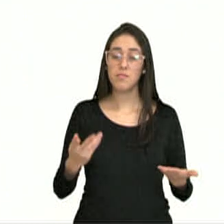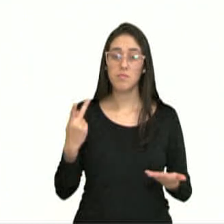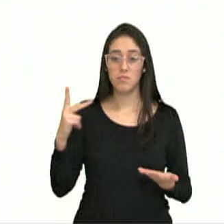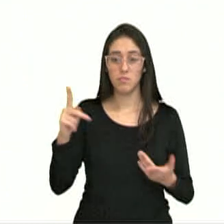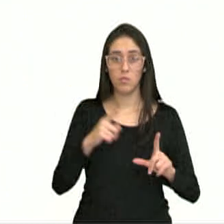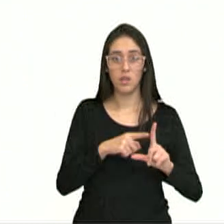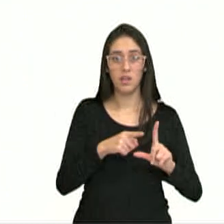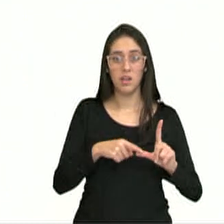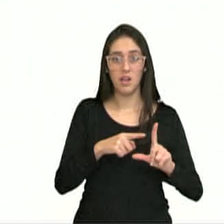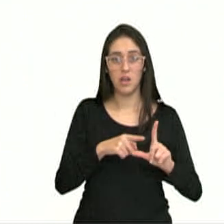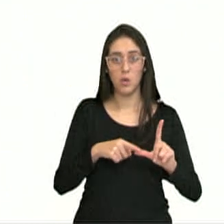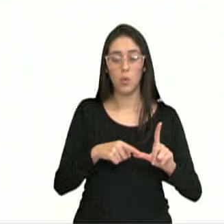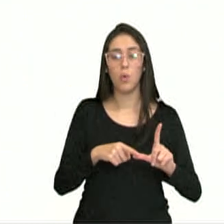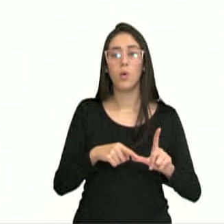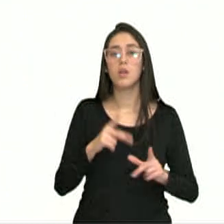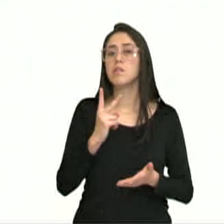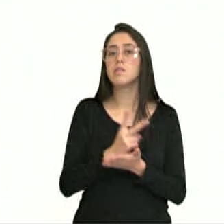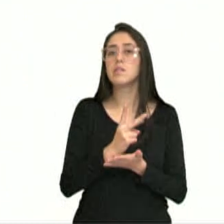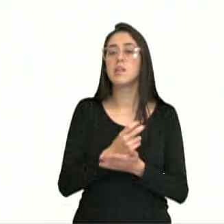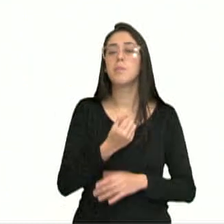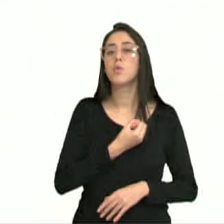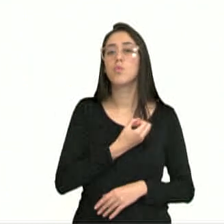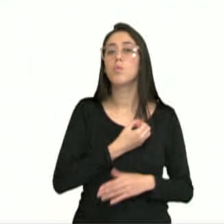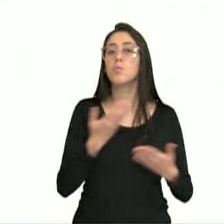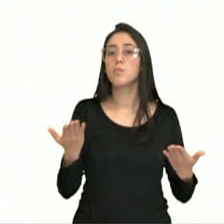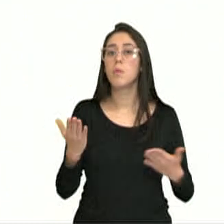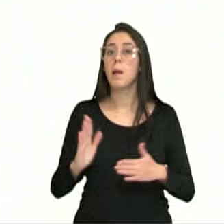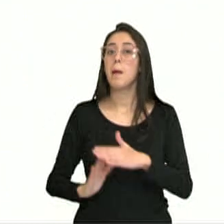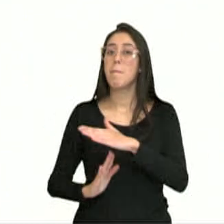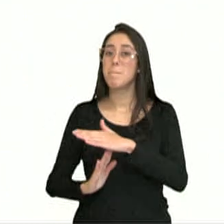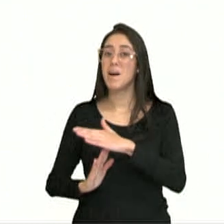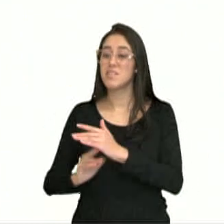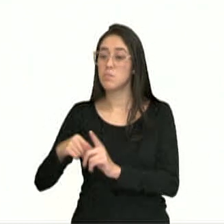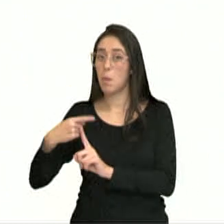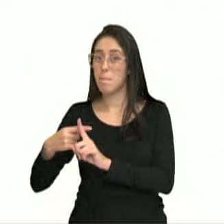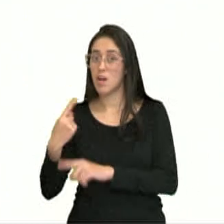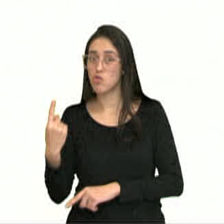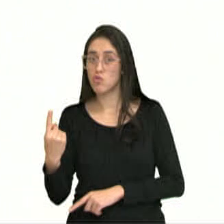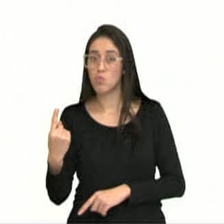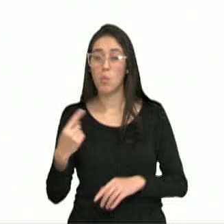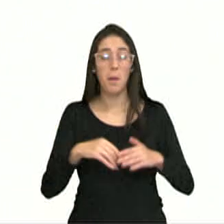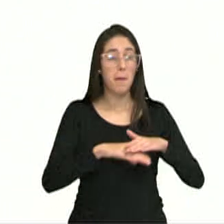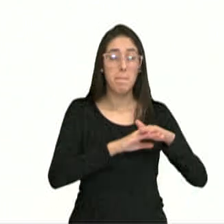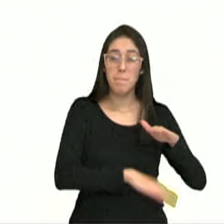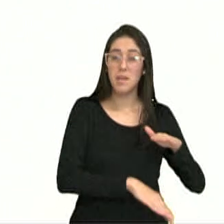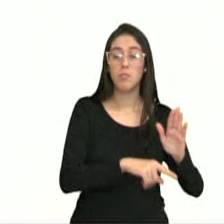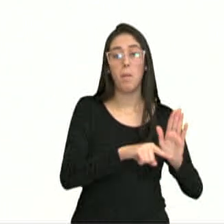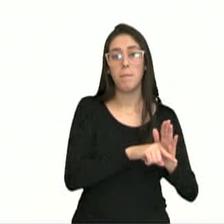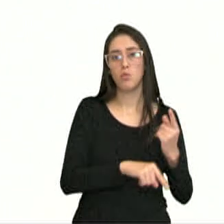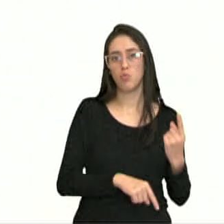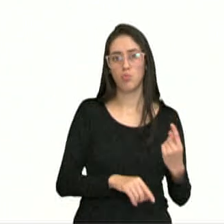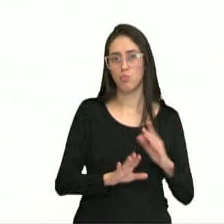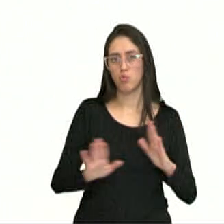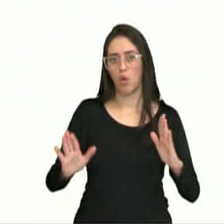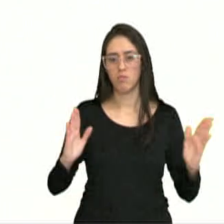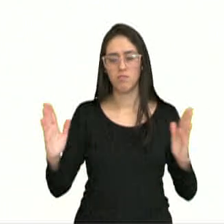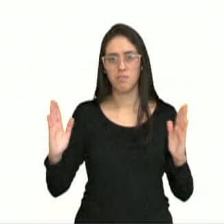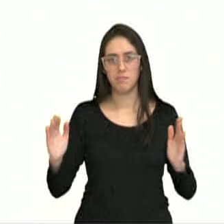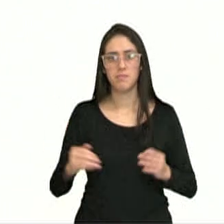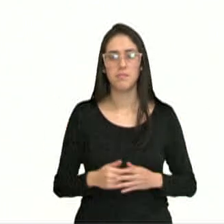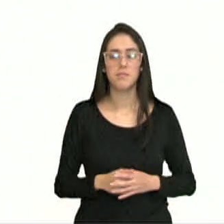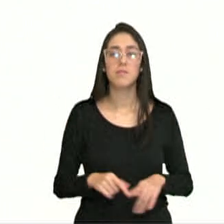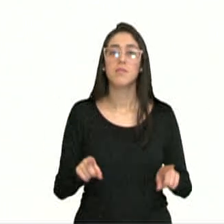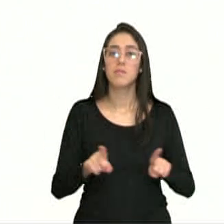é sempre um número qual? Máximo mais 1, mínimo menos 1. E também nós